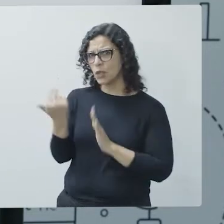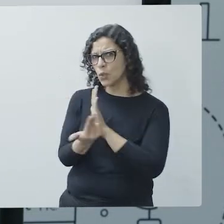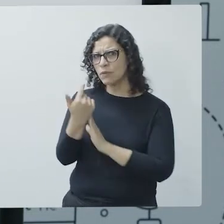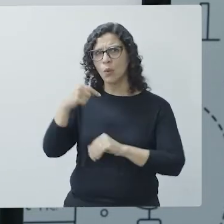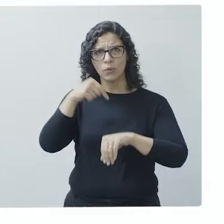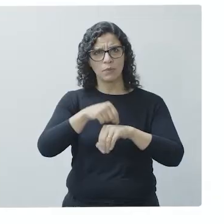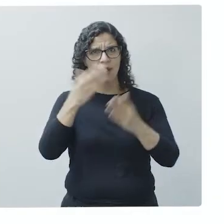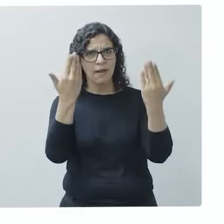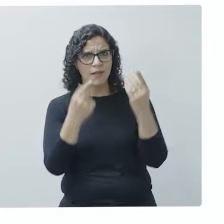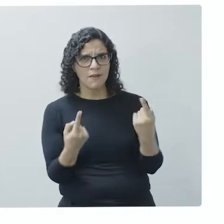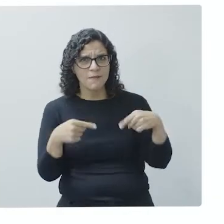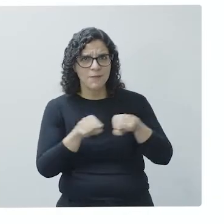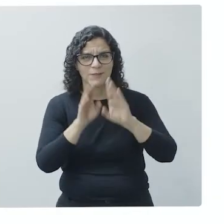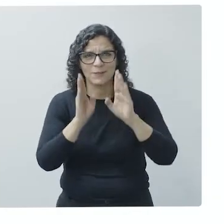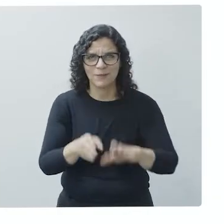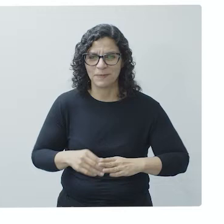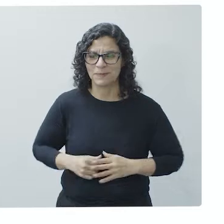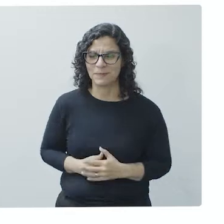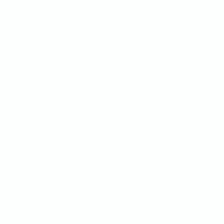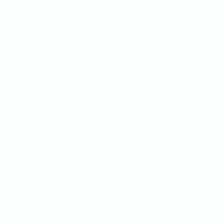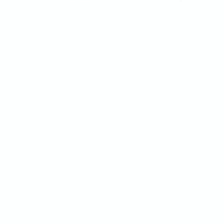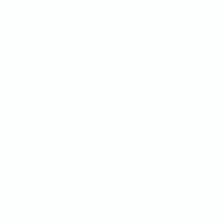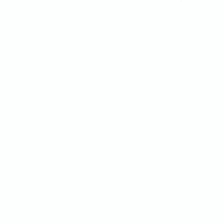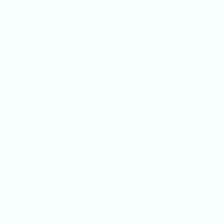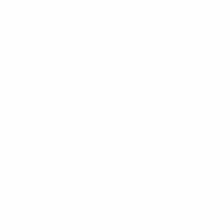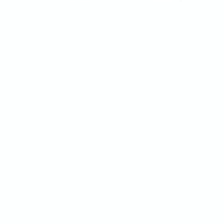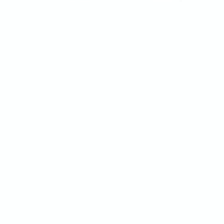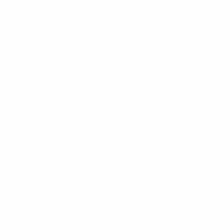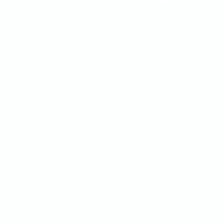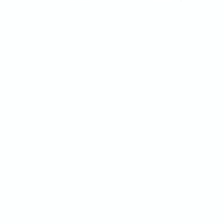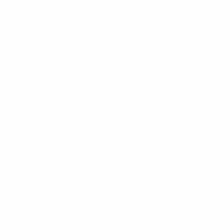tempinho para você analisar e eu já volto.